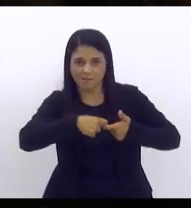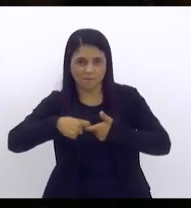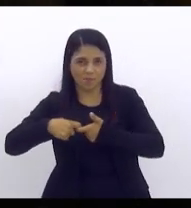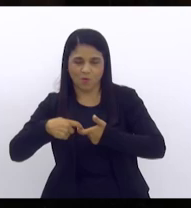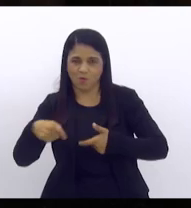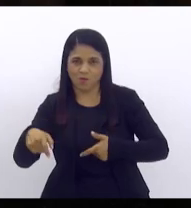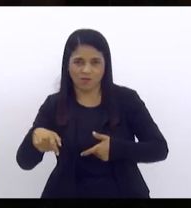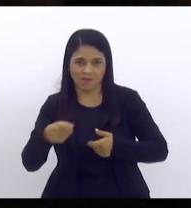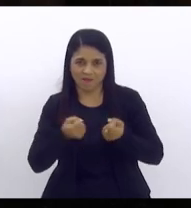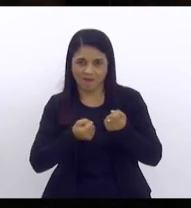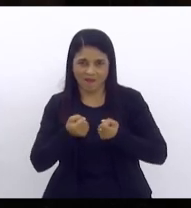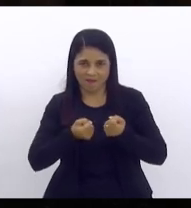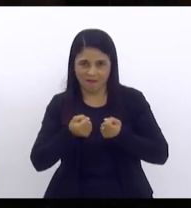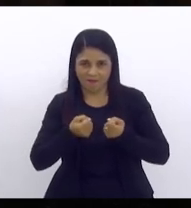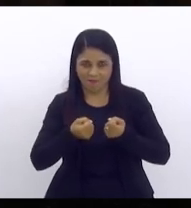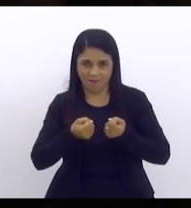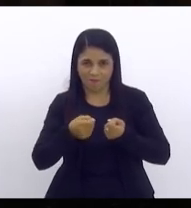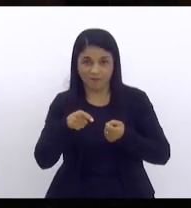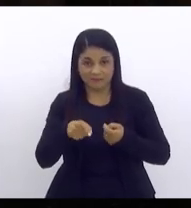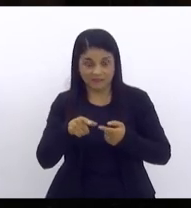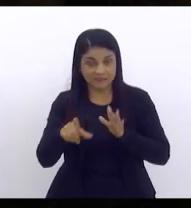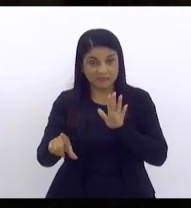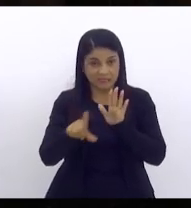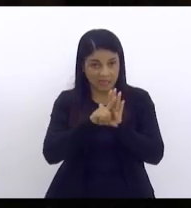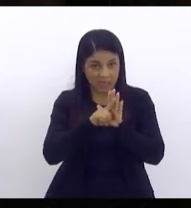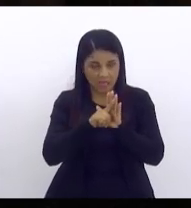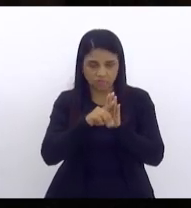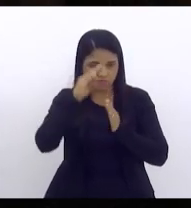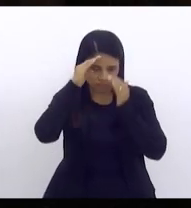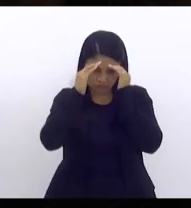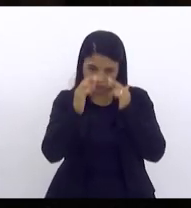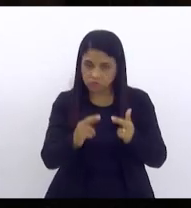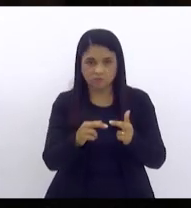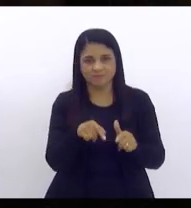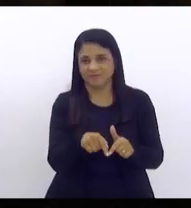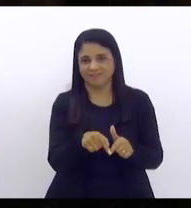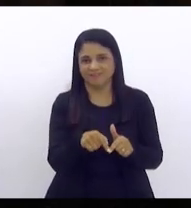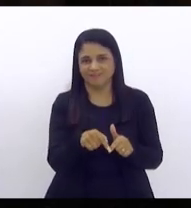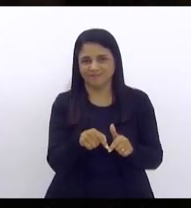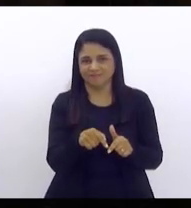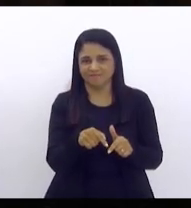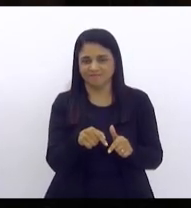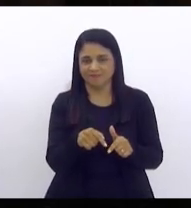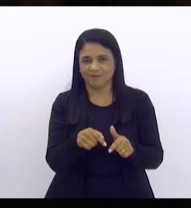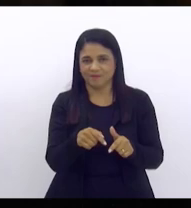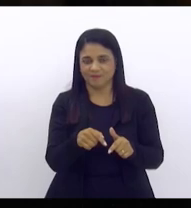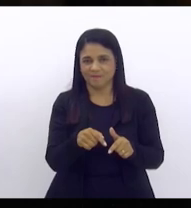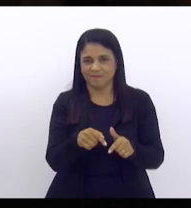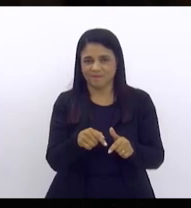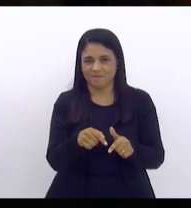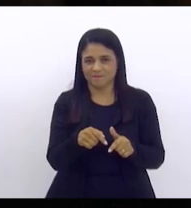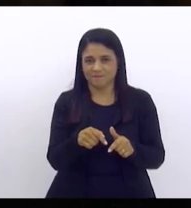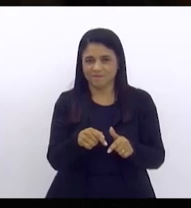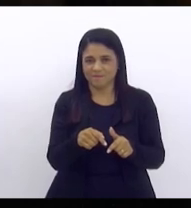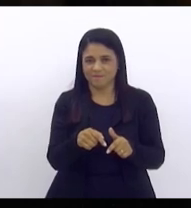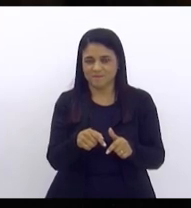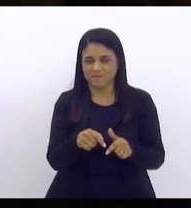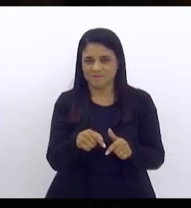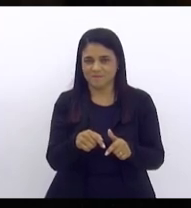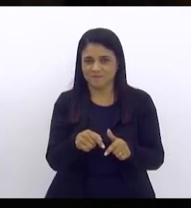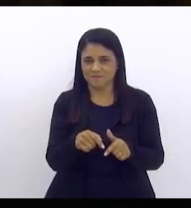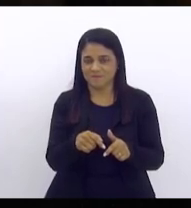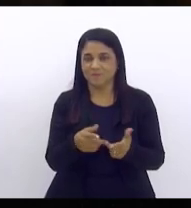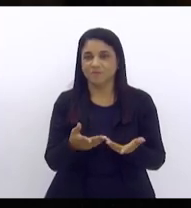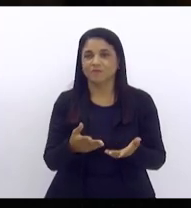está agindo à margem da lei, está usurpando competência, isto